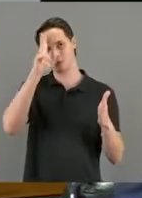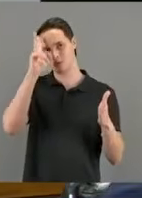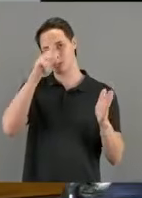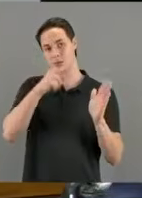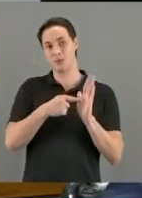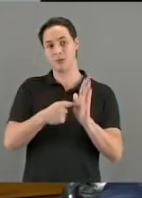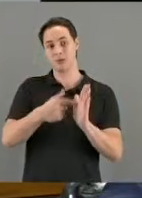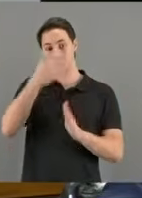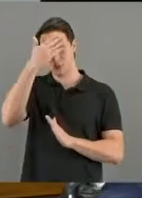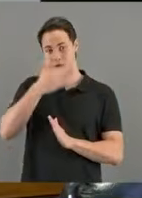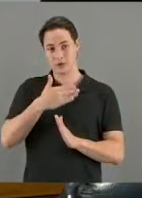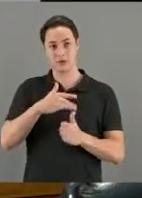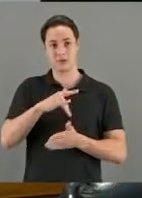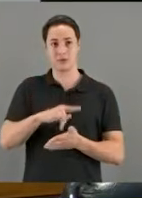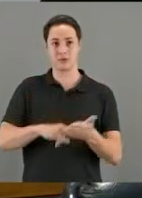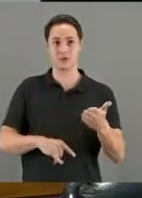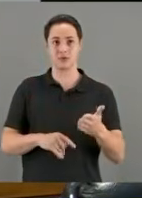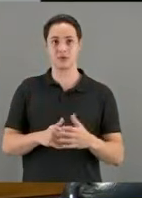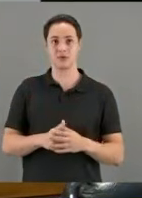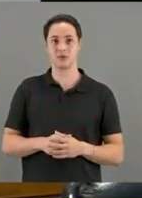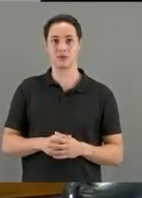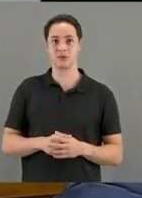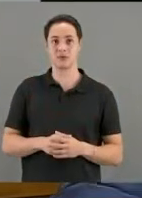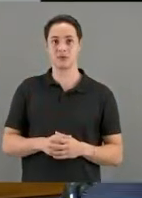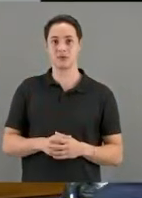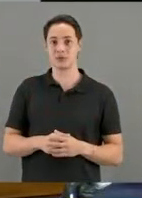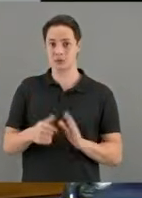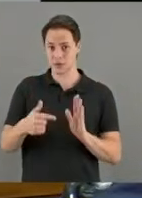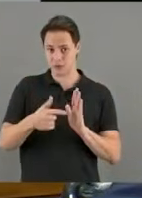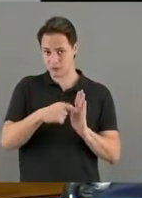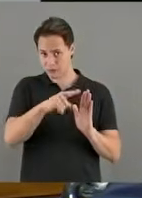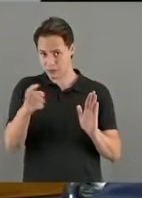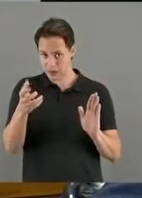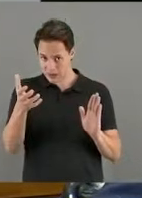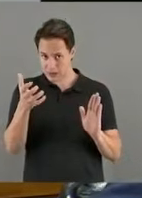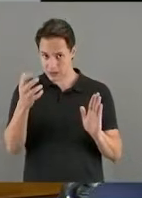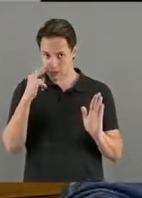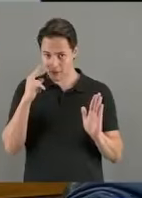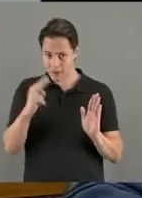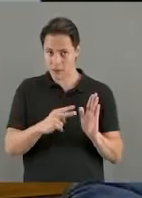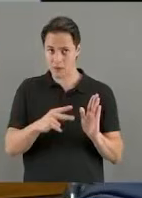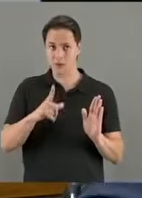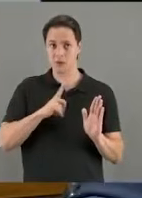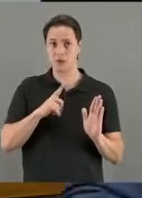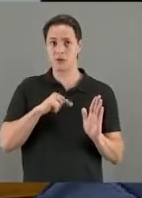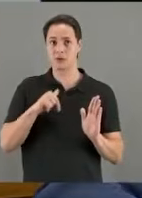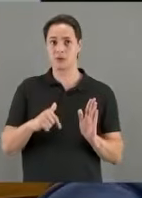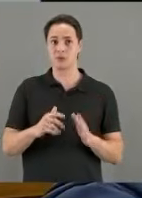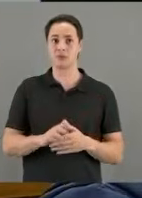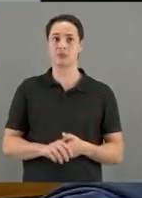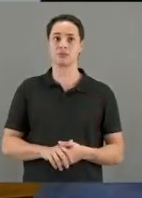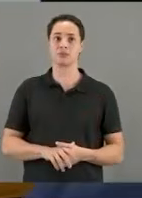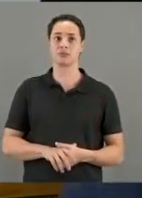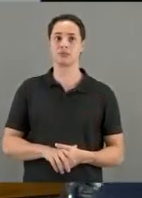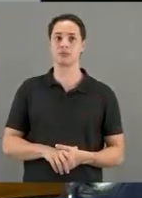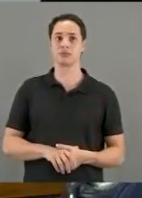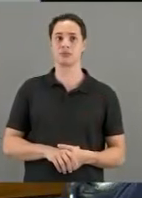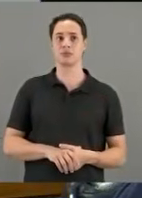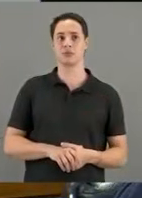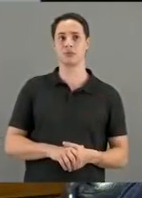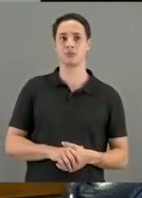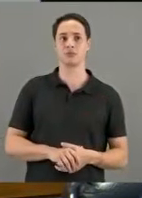mostro documento. E está aqui. Para quem quiser questionar. Questione, então. Está aqui,